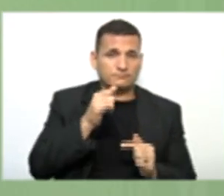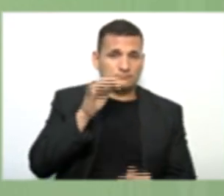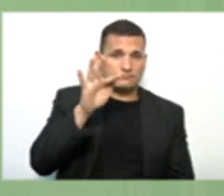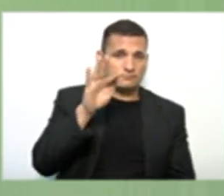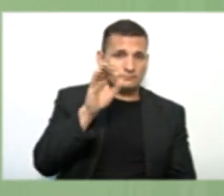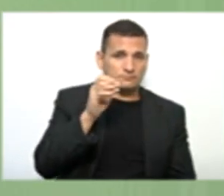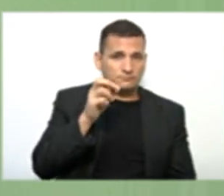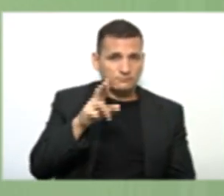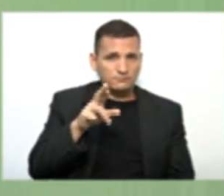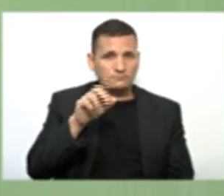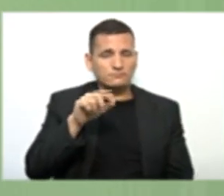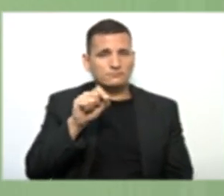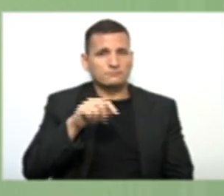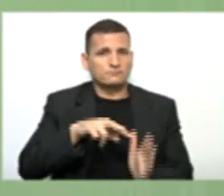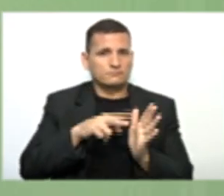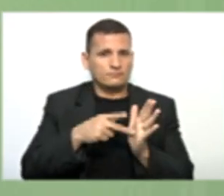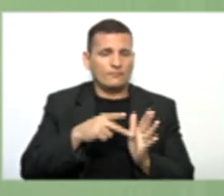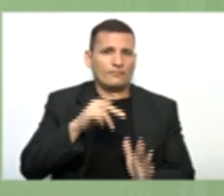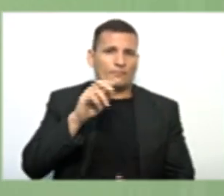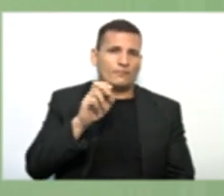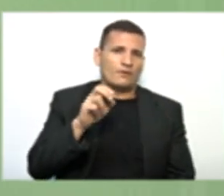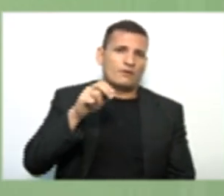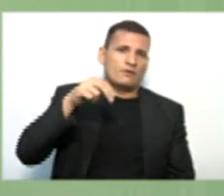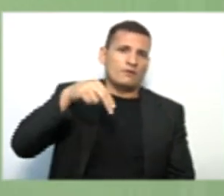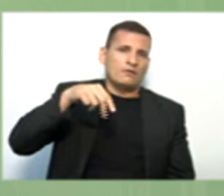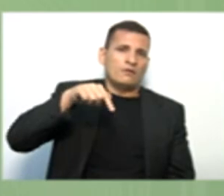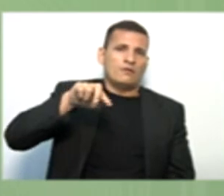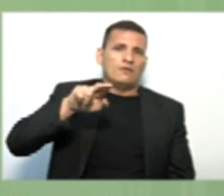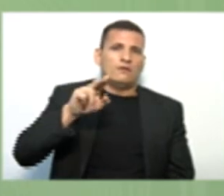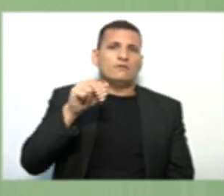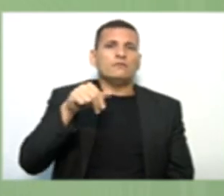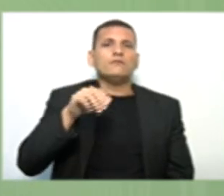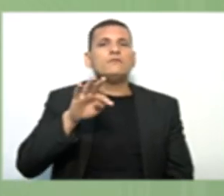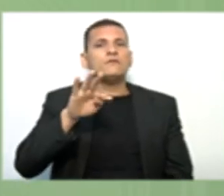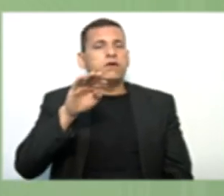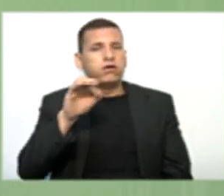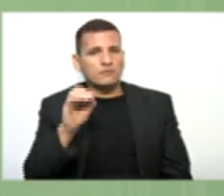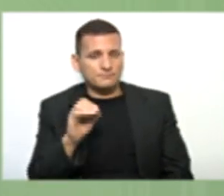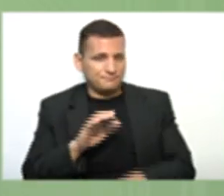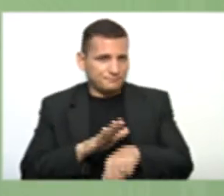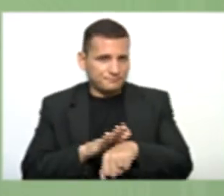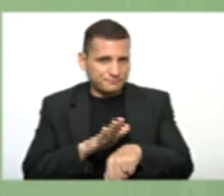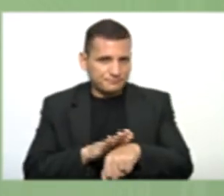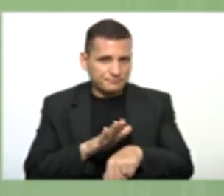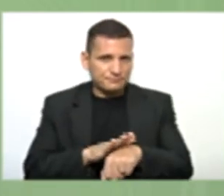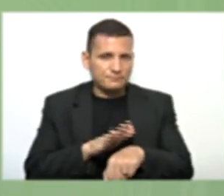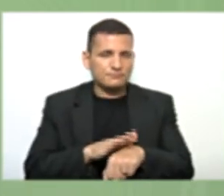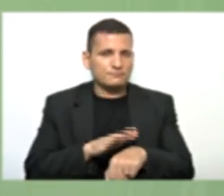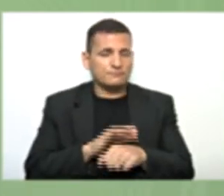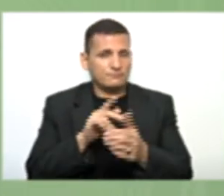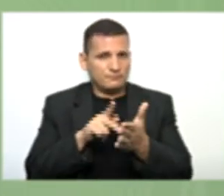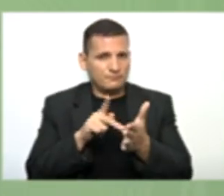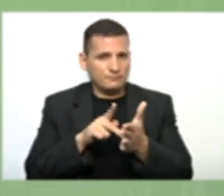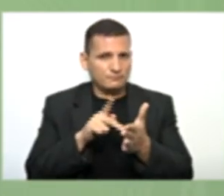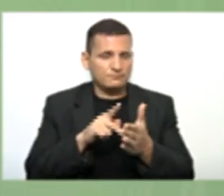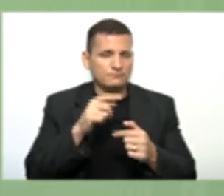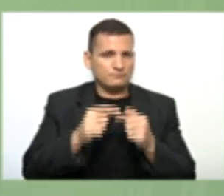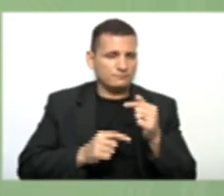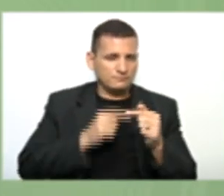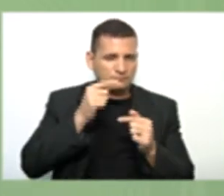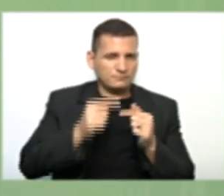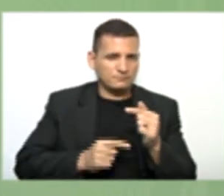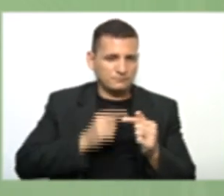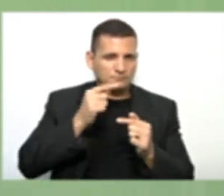falando de enquanto, decora essa frase aqui, ó, enquanto uma determinada condição for verdadeira.